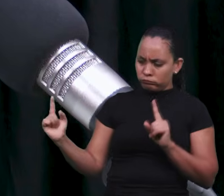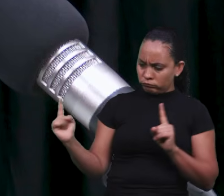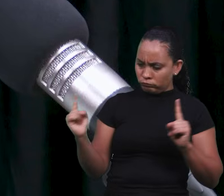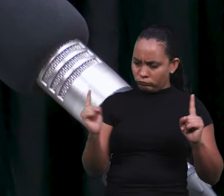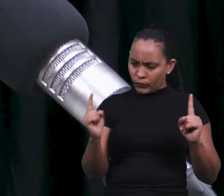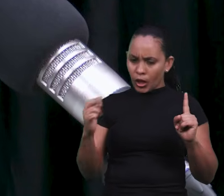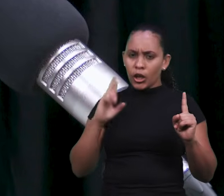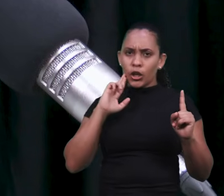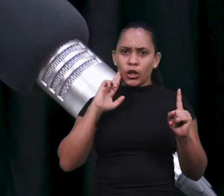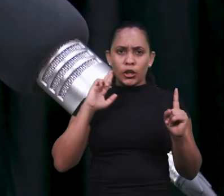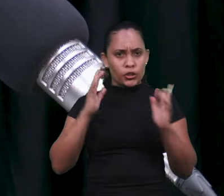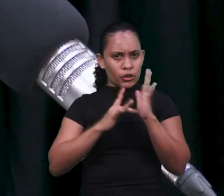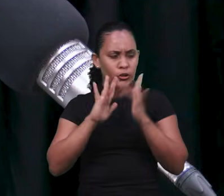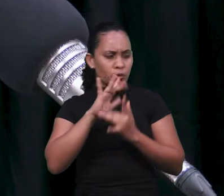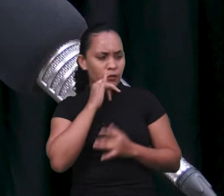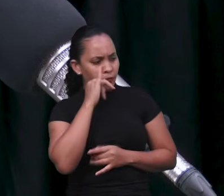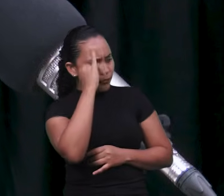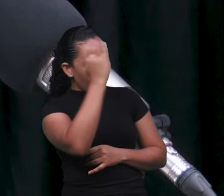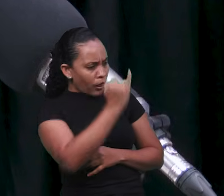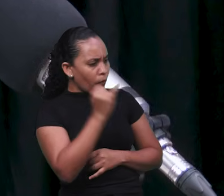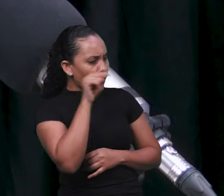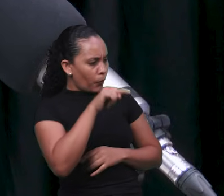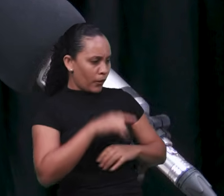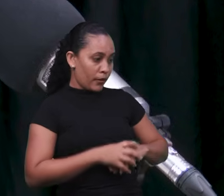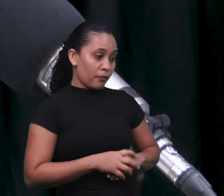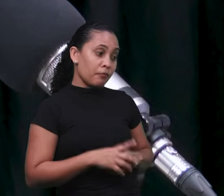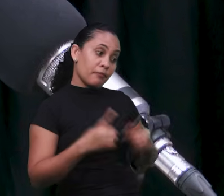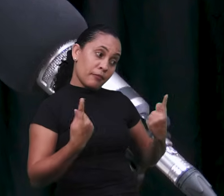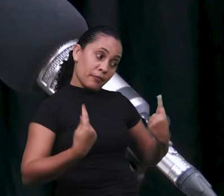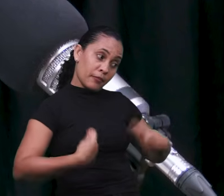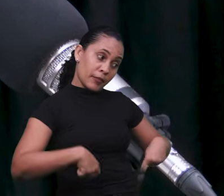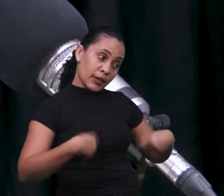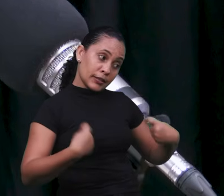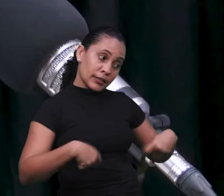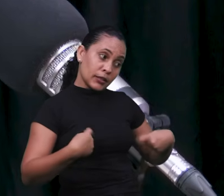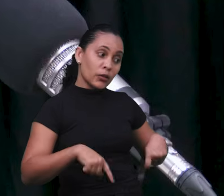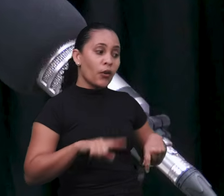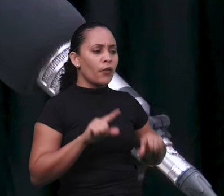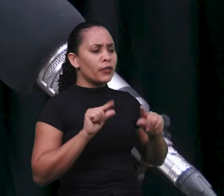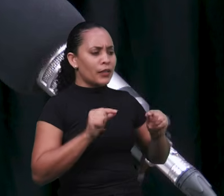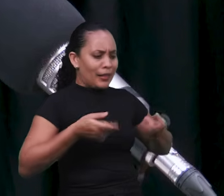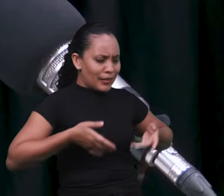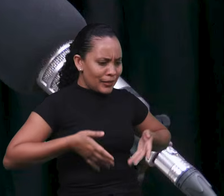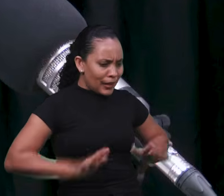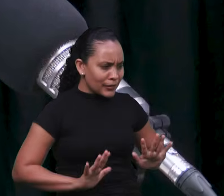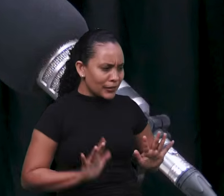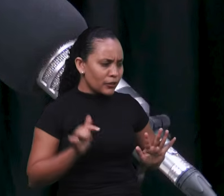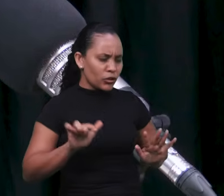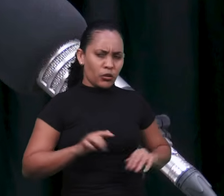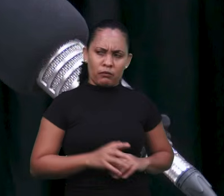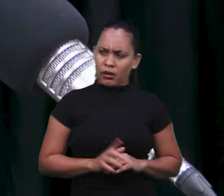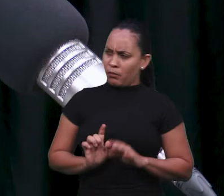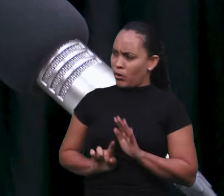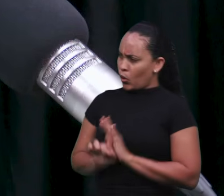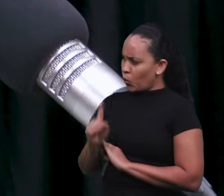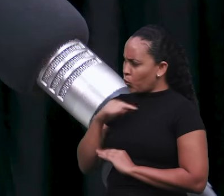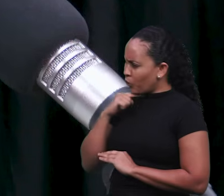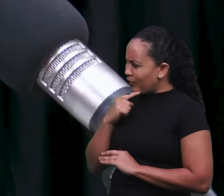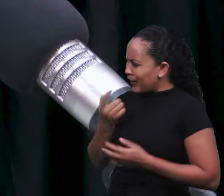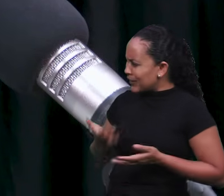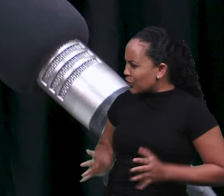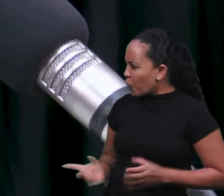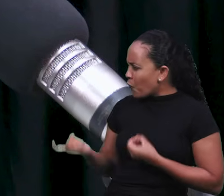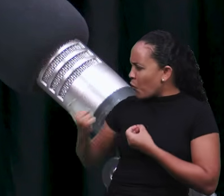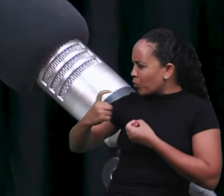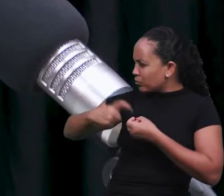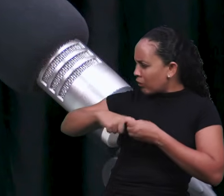Tem que ter um novo nascimento. E aí ele leva aquilo pro lado da sua, mas vem cá, pode uma pessoa adulta entrar no ventre de sua mãe e nascer de novo? Como é que